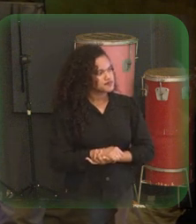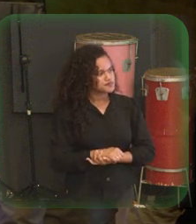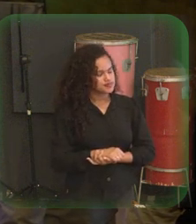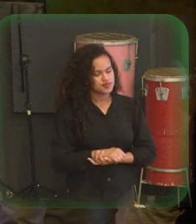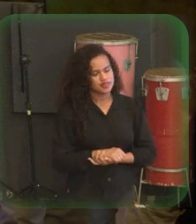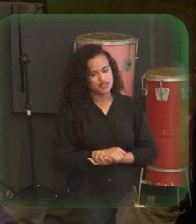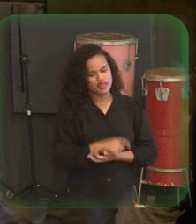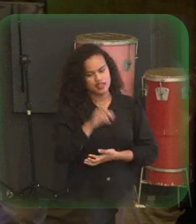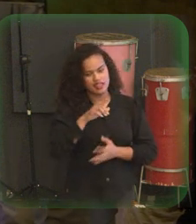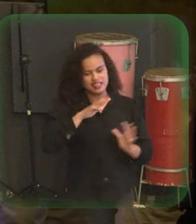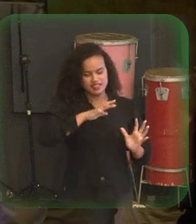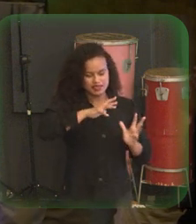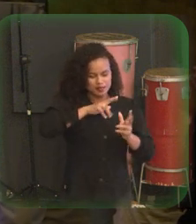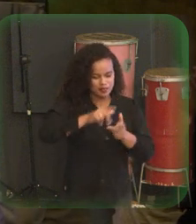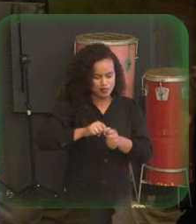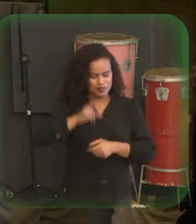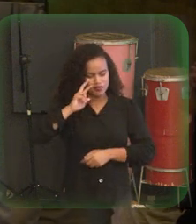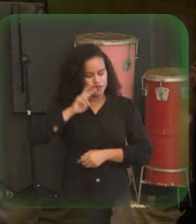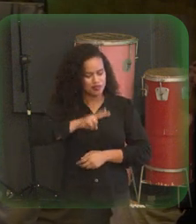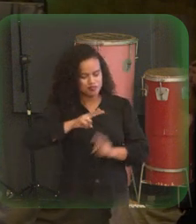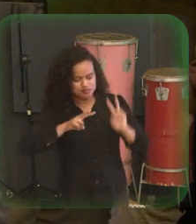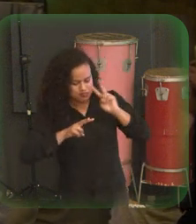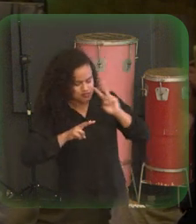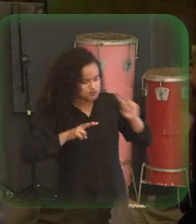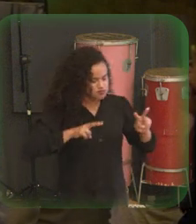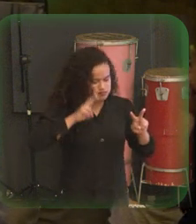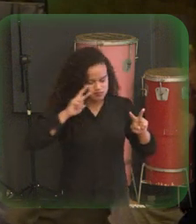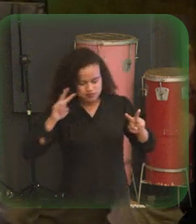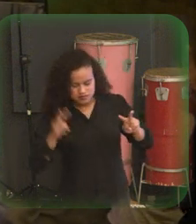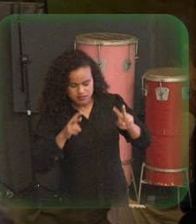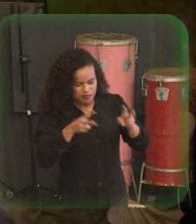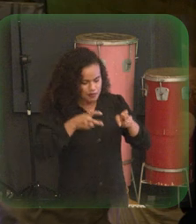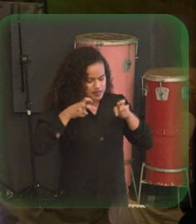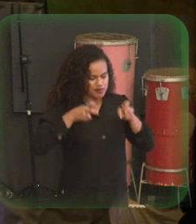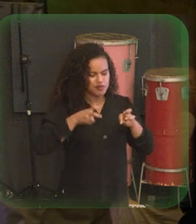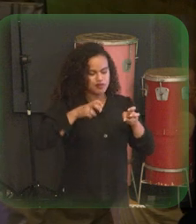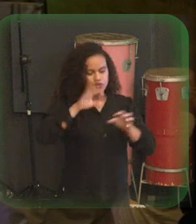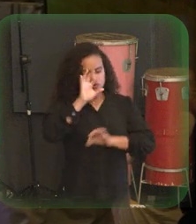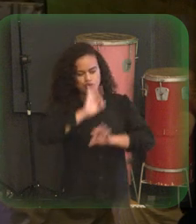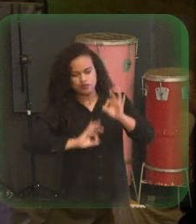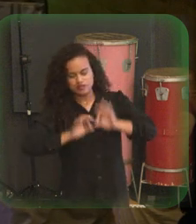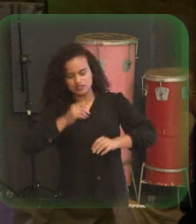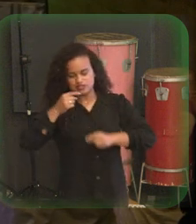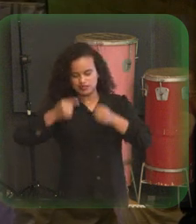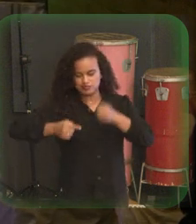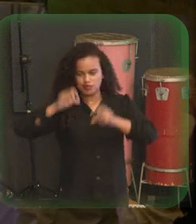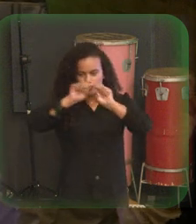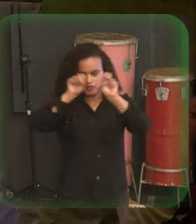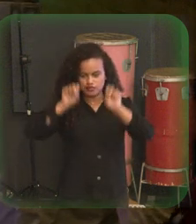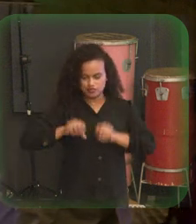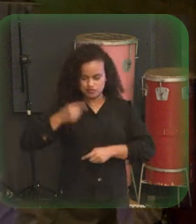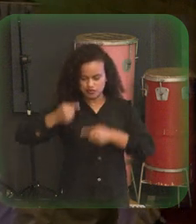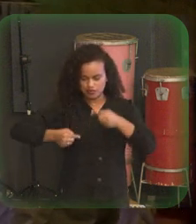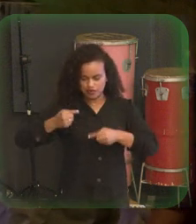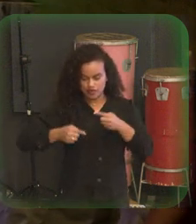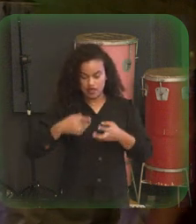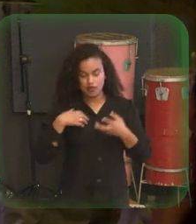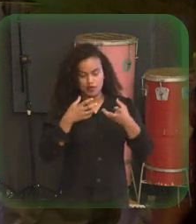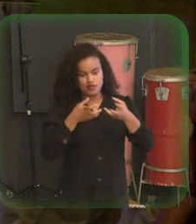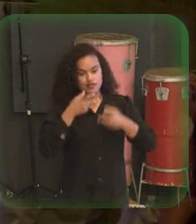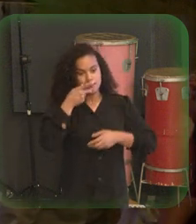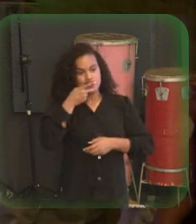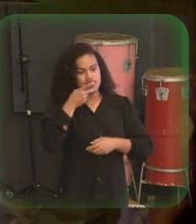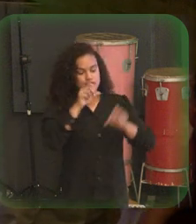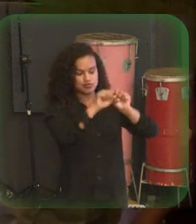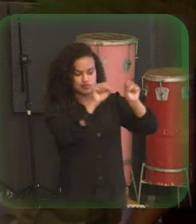de mundo ou de visões de mundo que organizam os sistemas políticos. Eu quero dizer o seguinte, todo sistema político, como